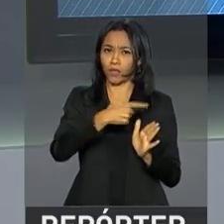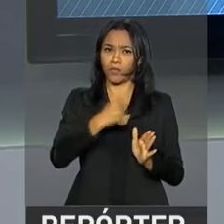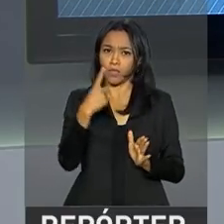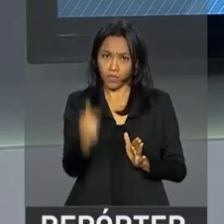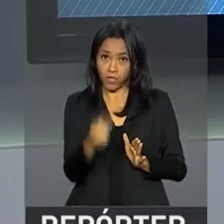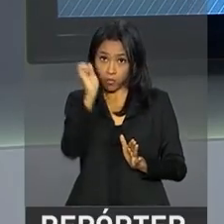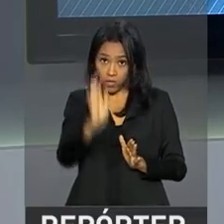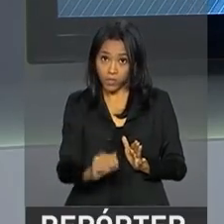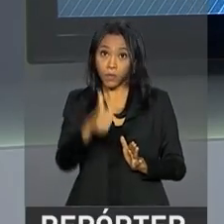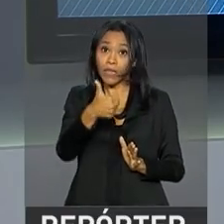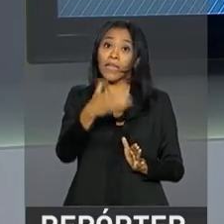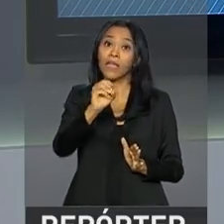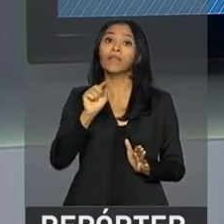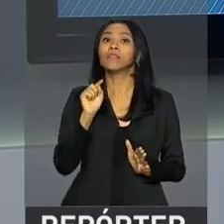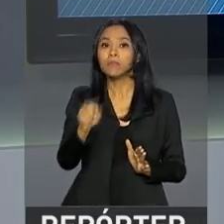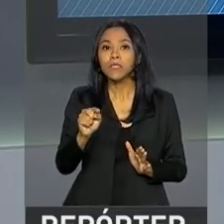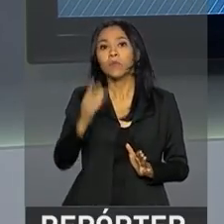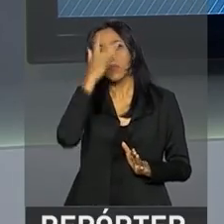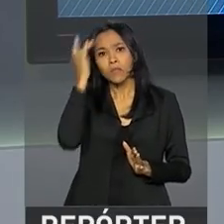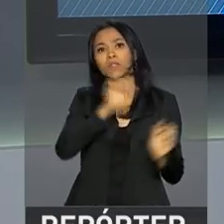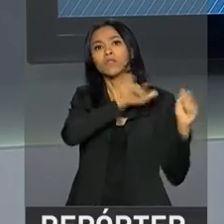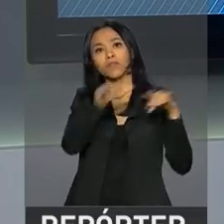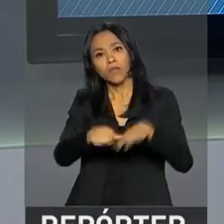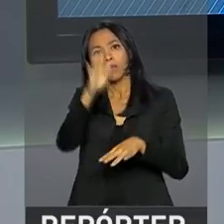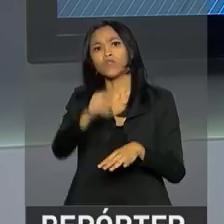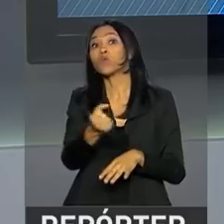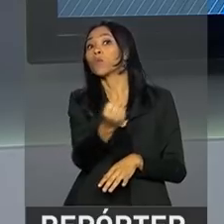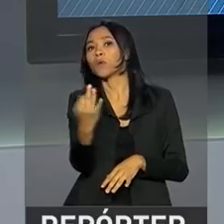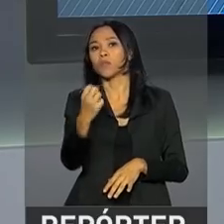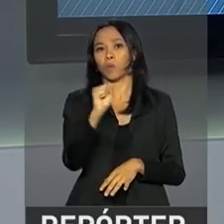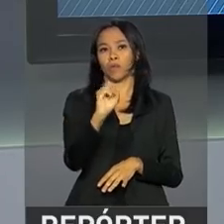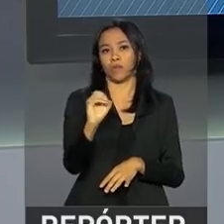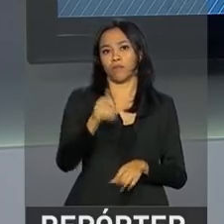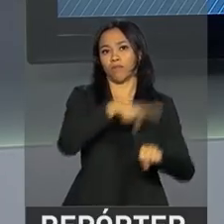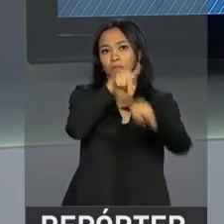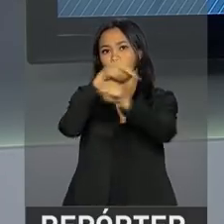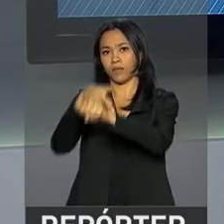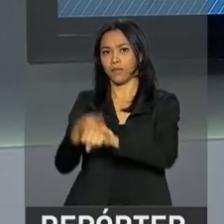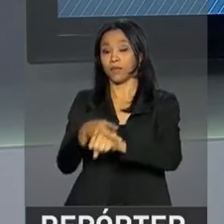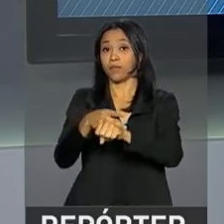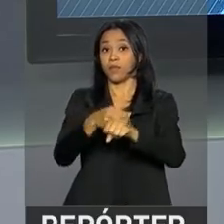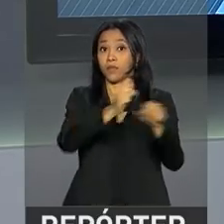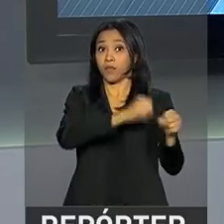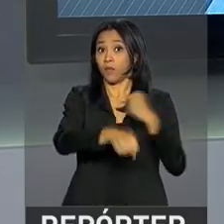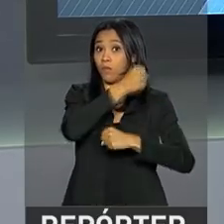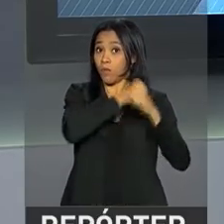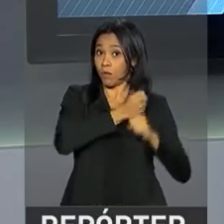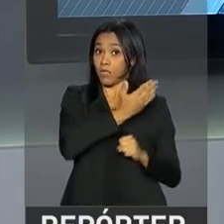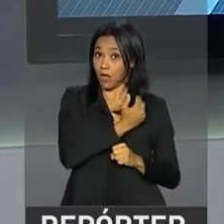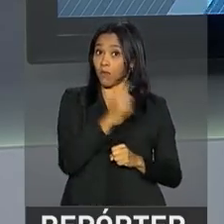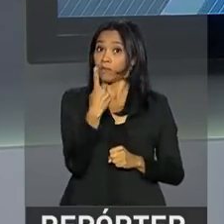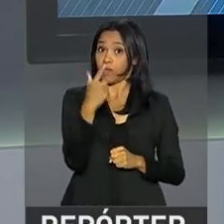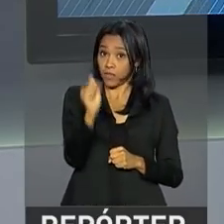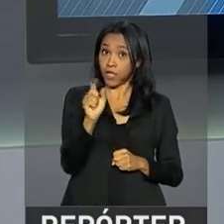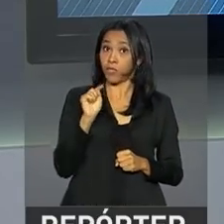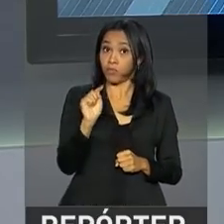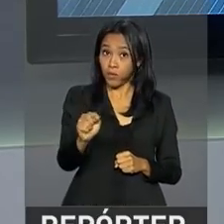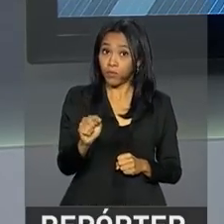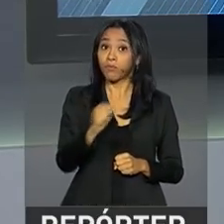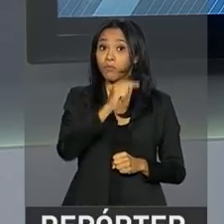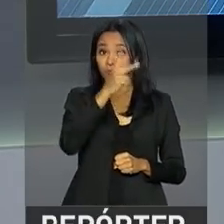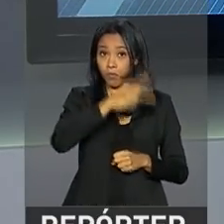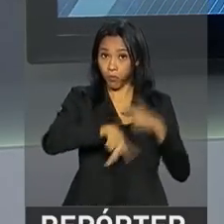refugiados de mais de 80 nacionalidades e somente no ano passado mais de 17 mil venezuelanos pediram refúgio no